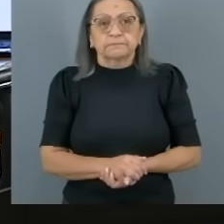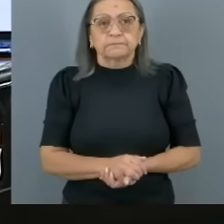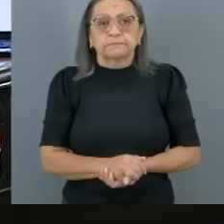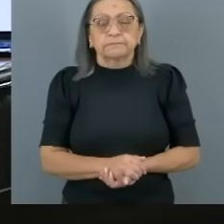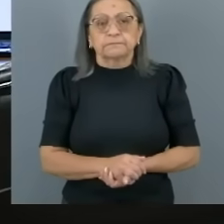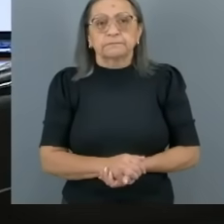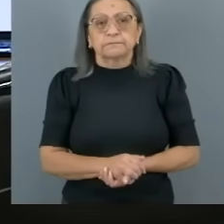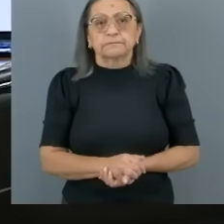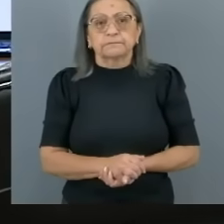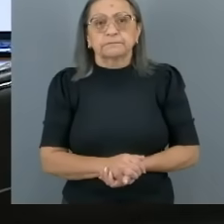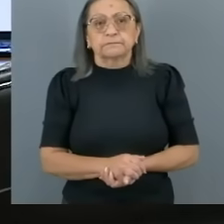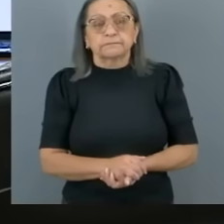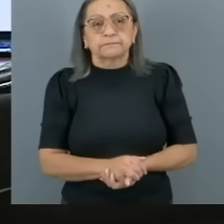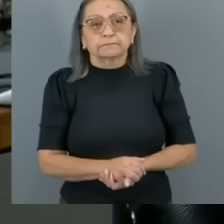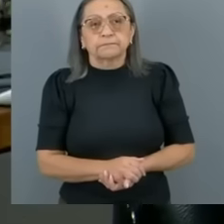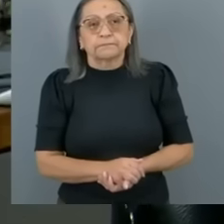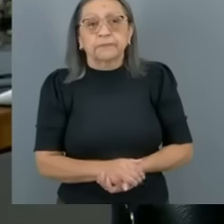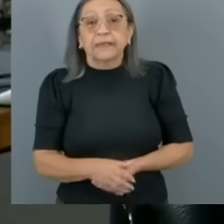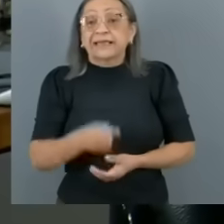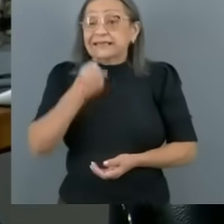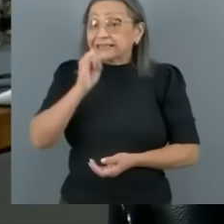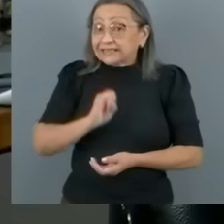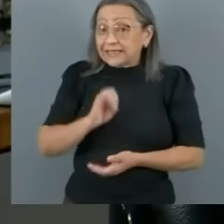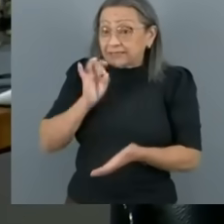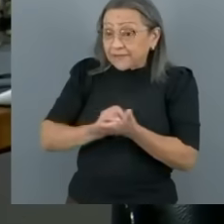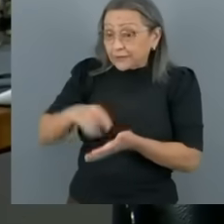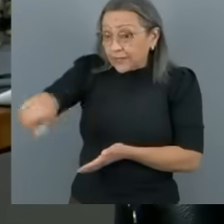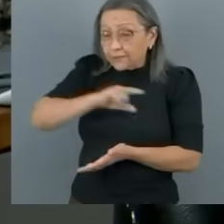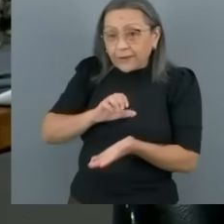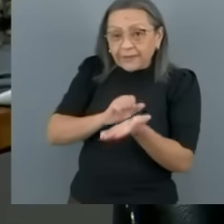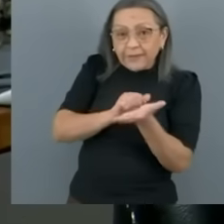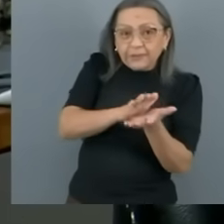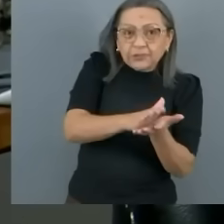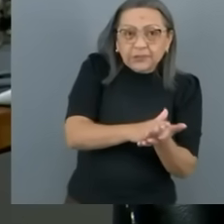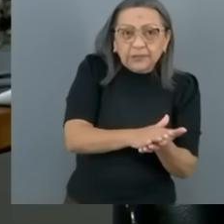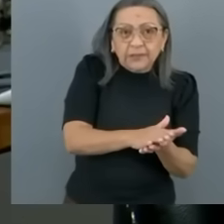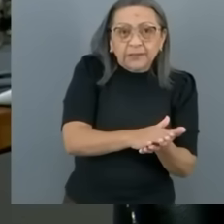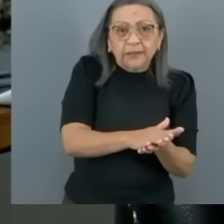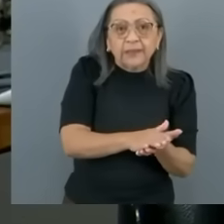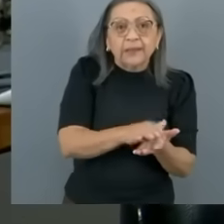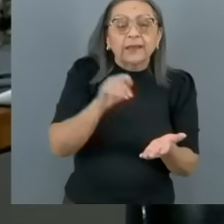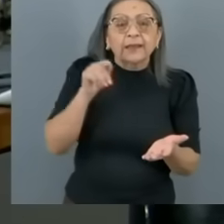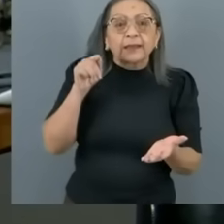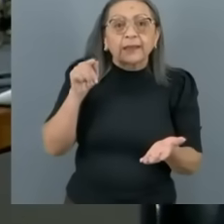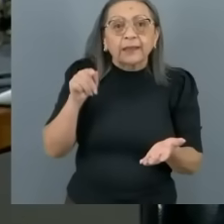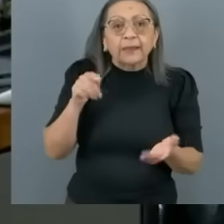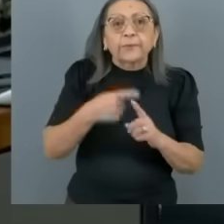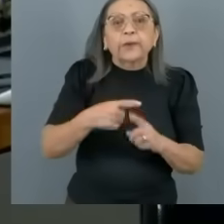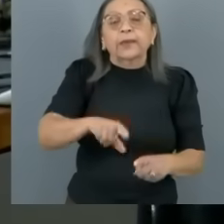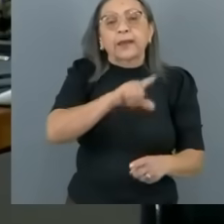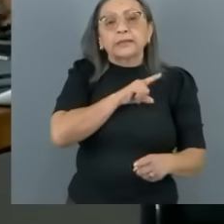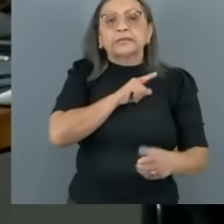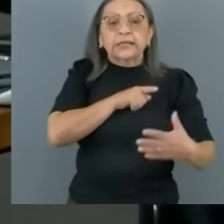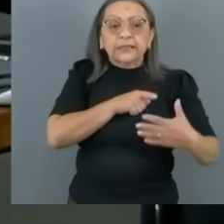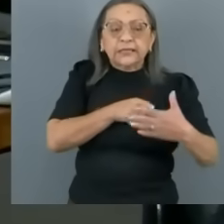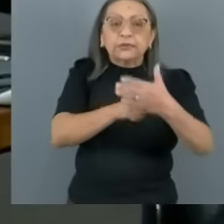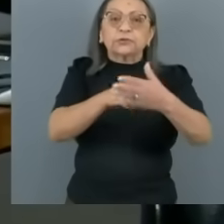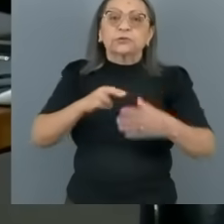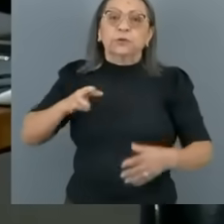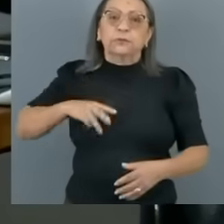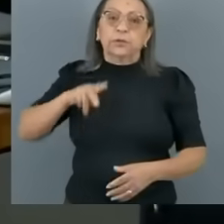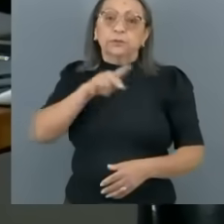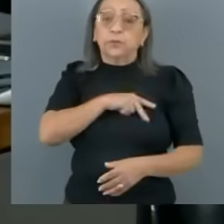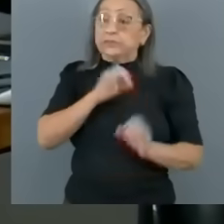que contar. senador, Se ela foi demitida, senador Rogério, ela precisa ter denunciado ao Ministério Público. Se não denunciou, prevarico.